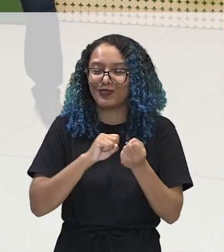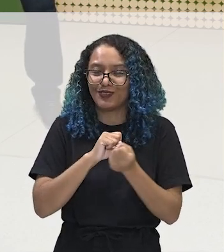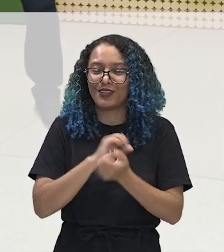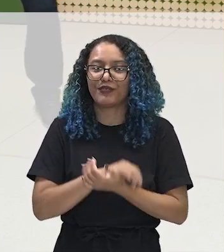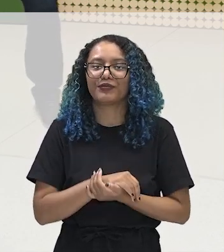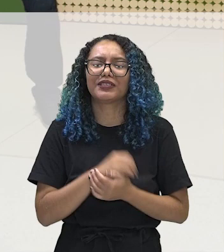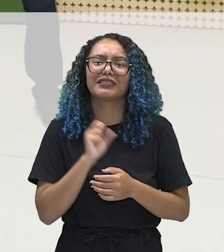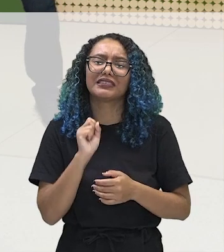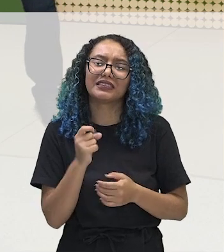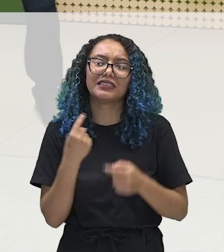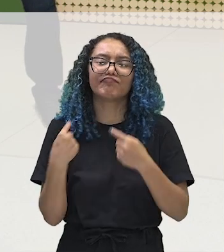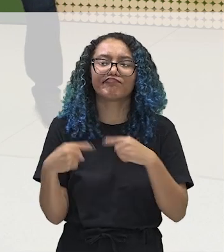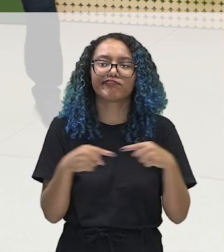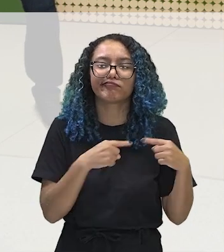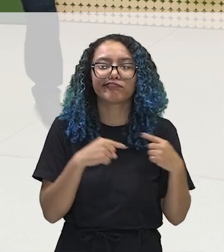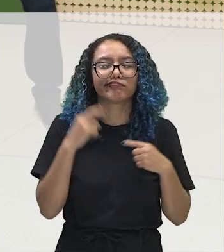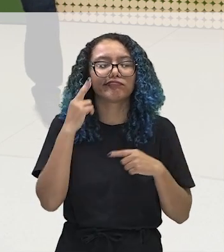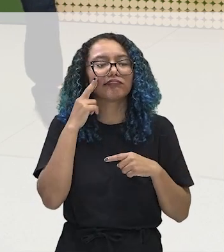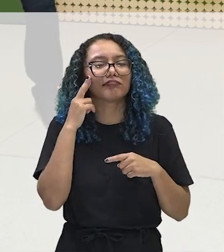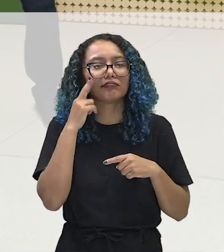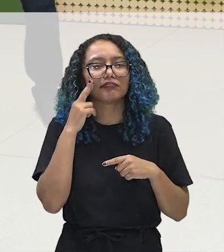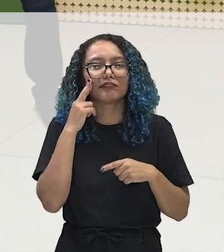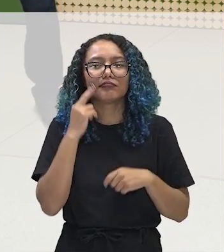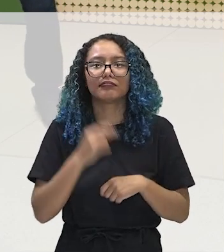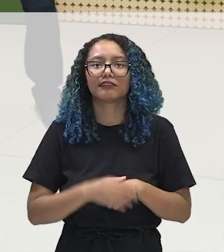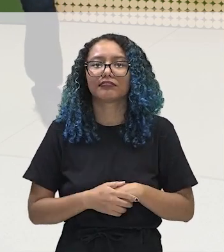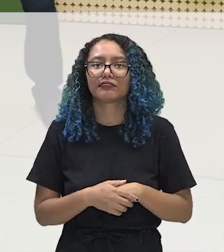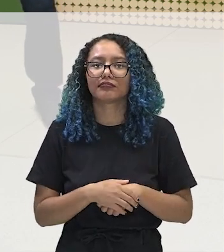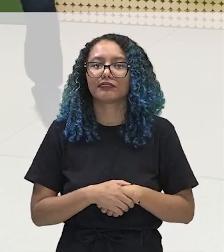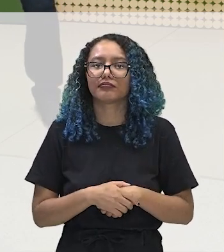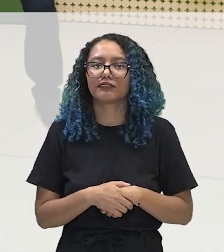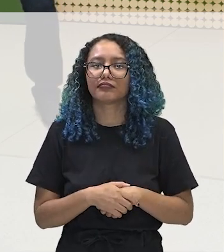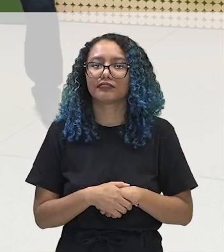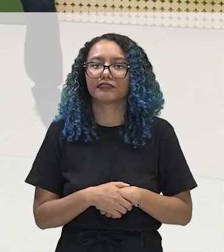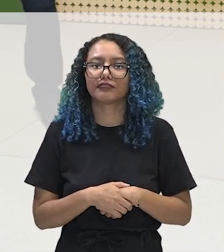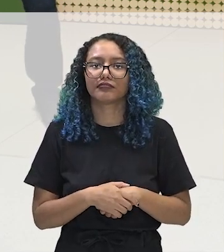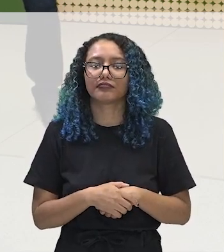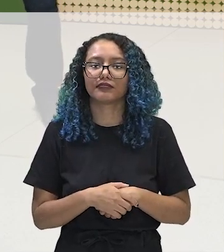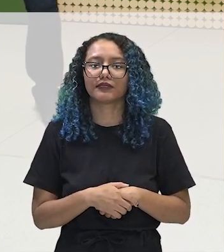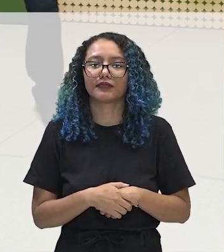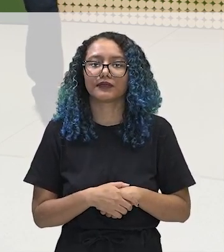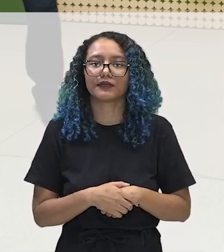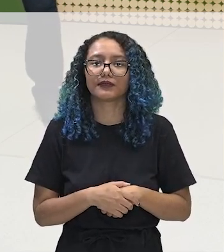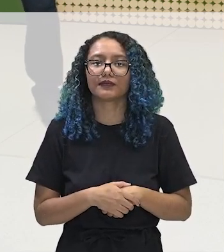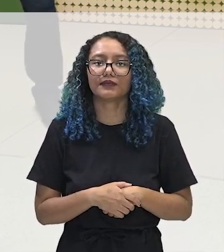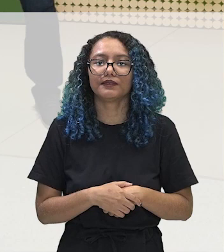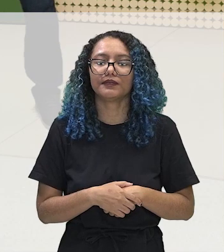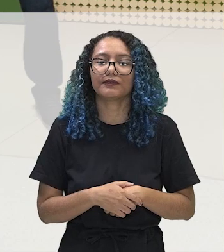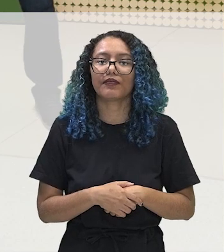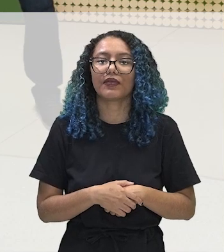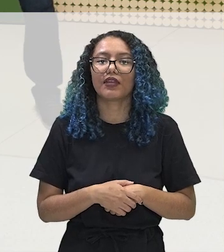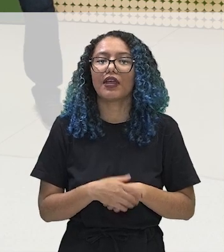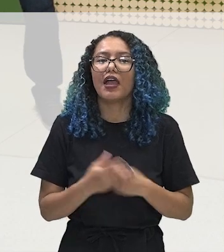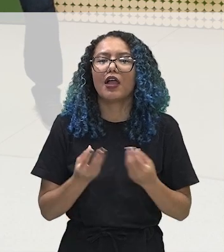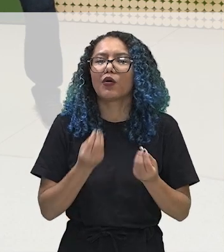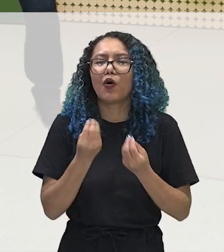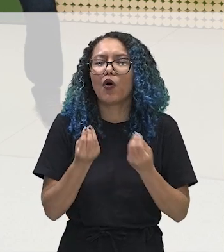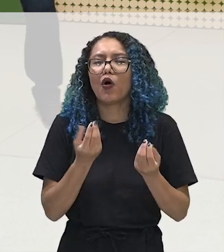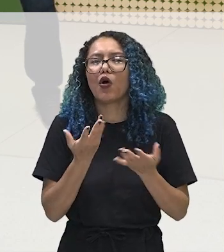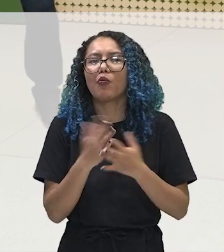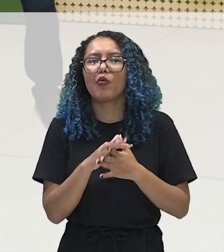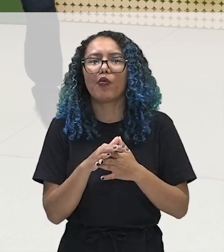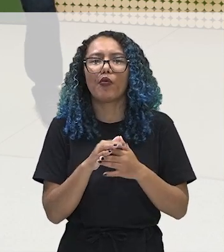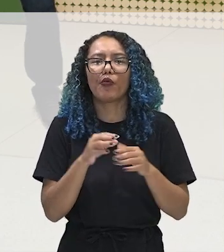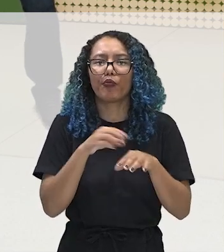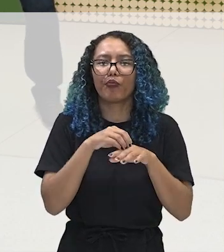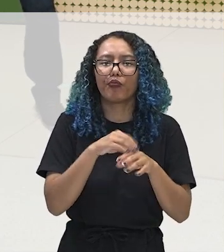uma discussão, uma reflexão sobre as formas de transporte, as formas que os veículos são feitos,